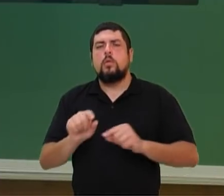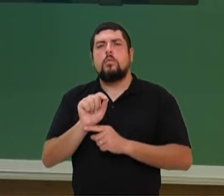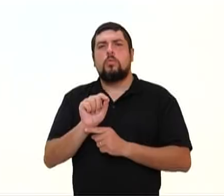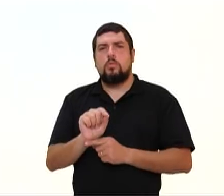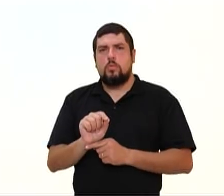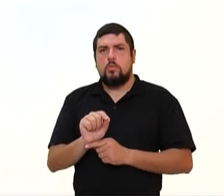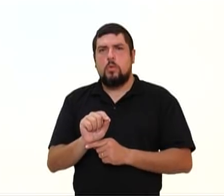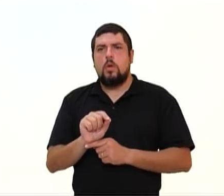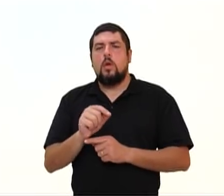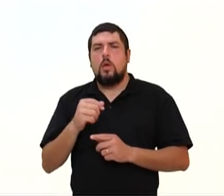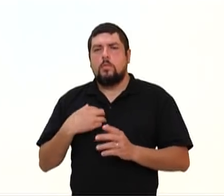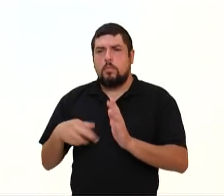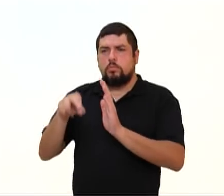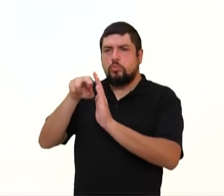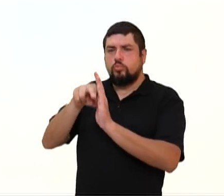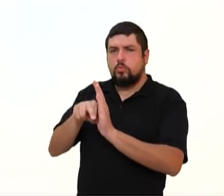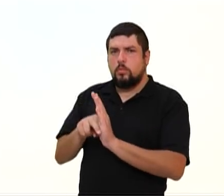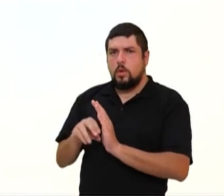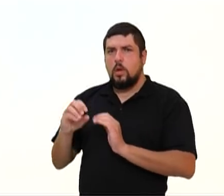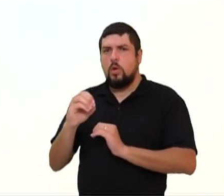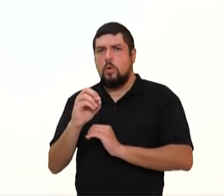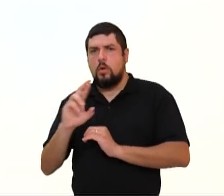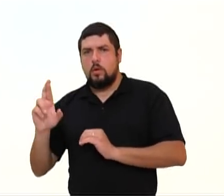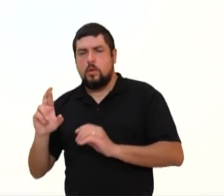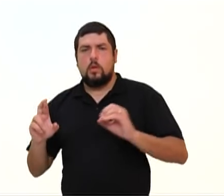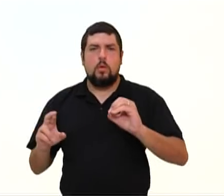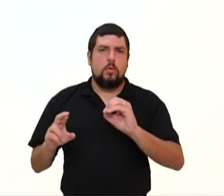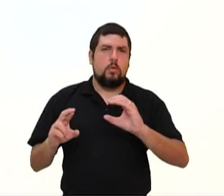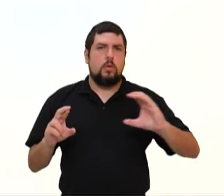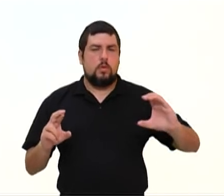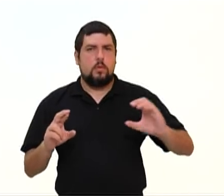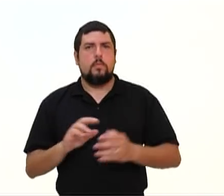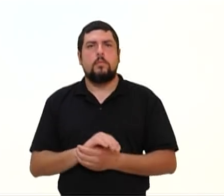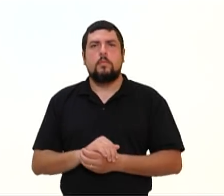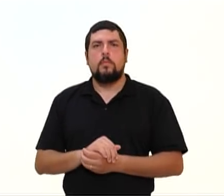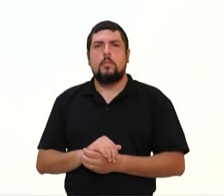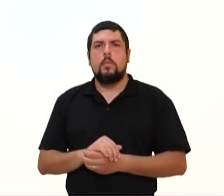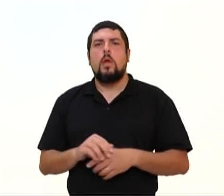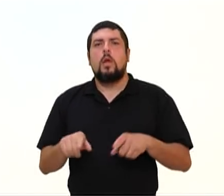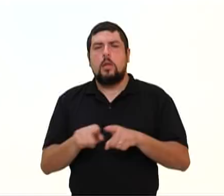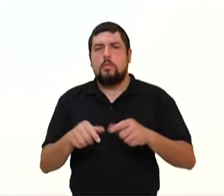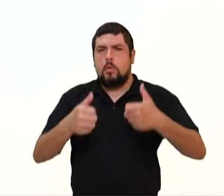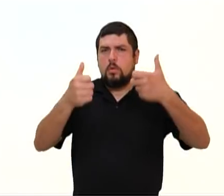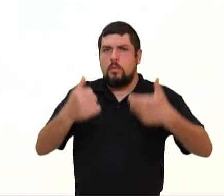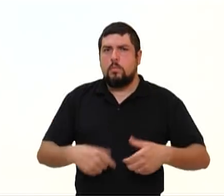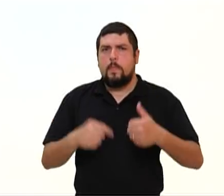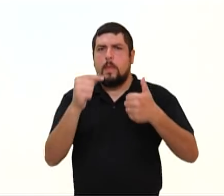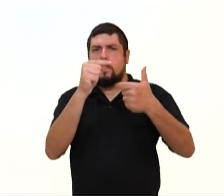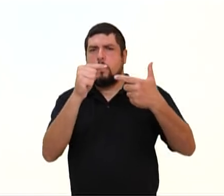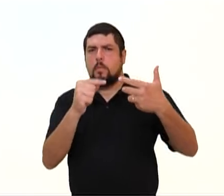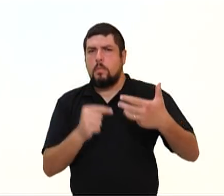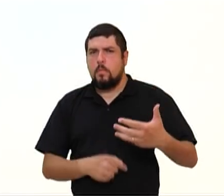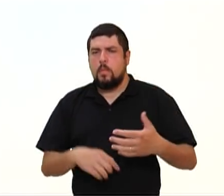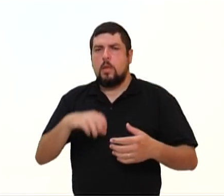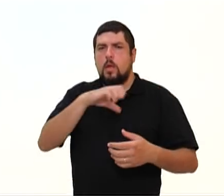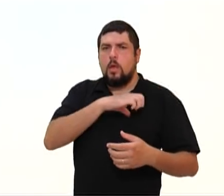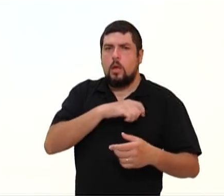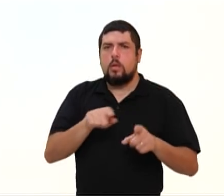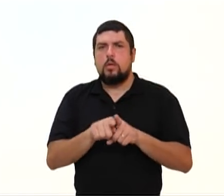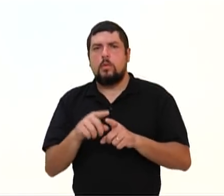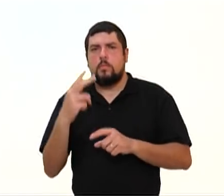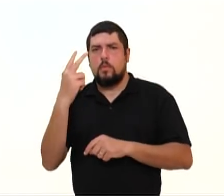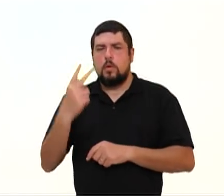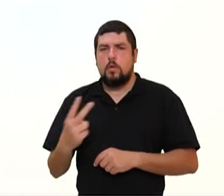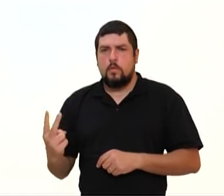entre a matriz oriental e a matriz ocidental e acompanharemos os princípios éticos e valores morais em algumas religiões